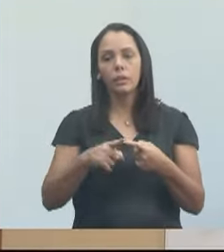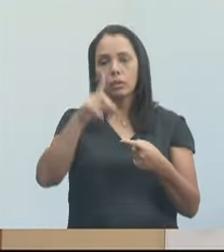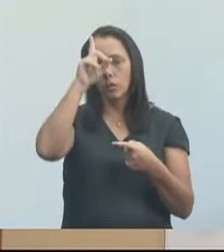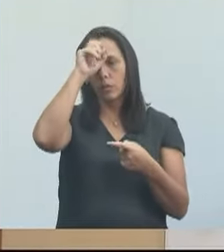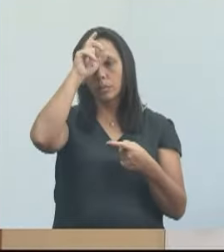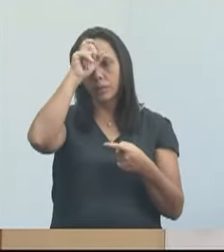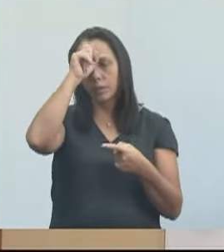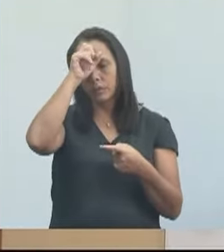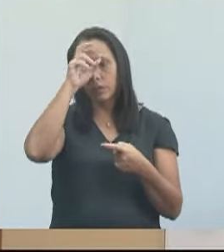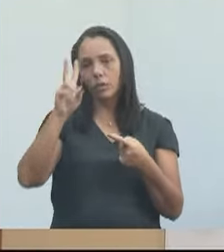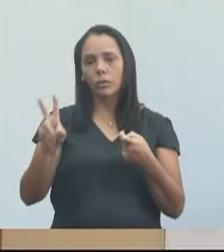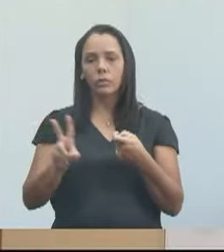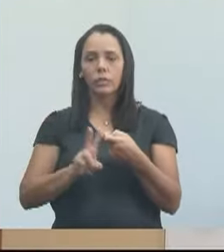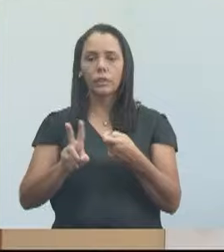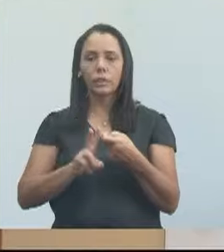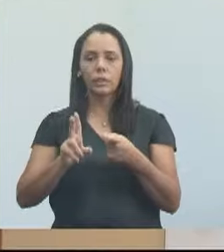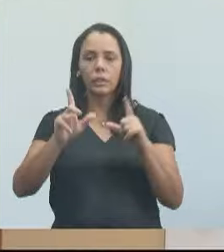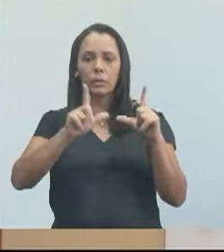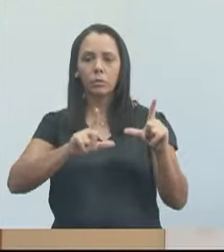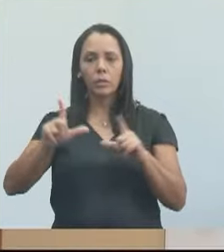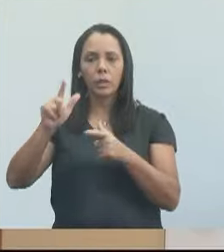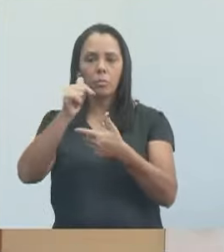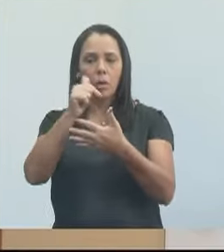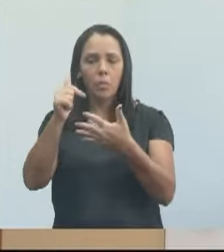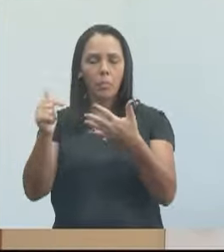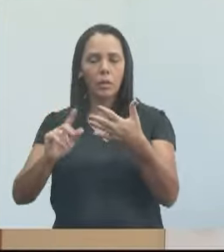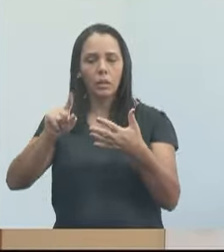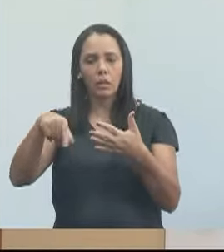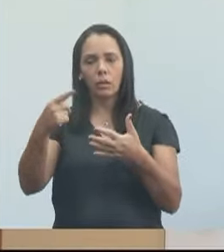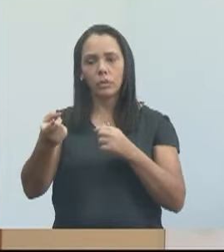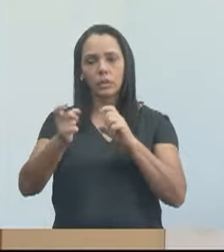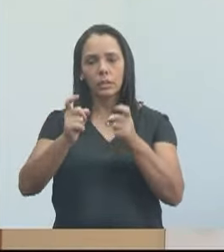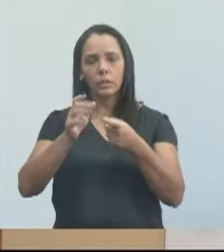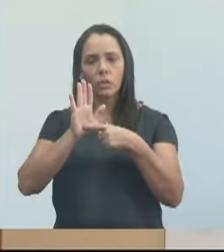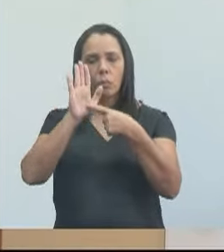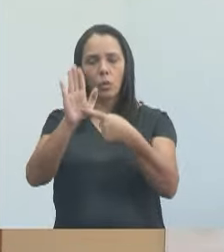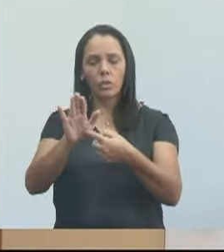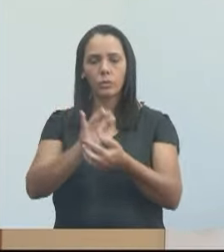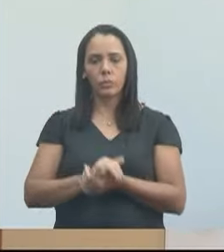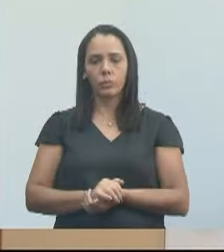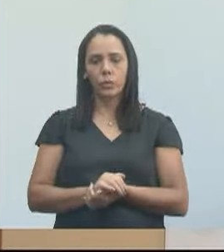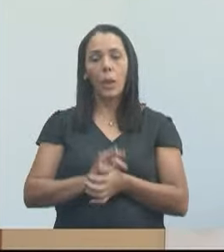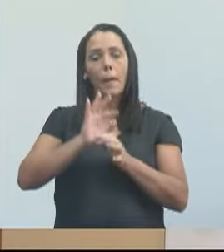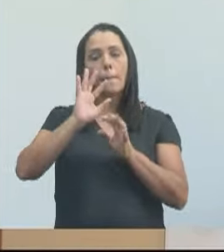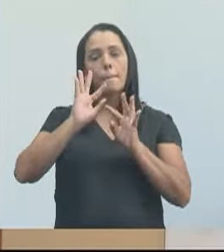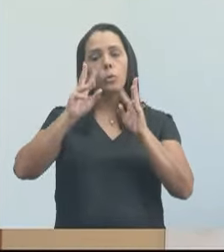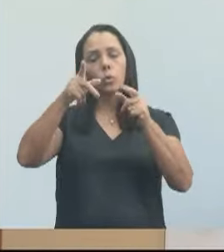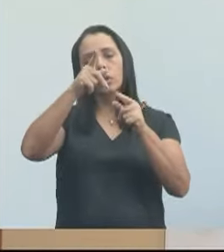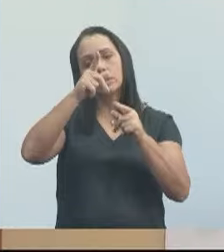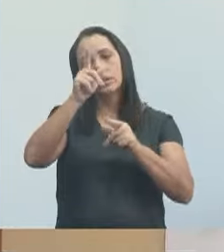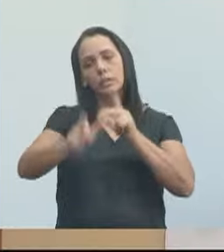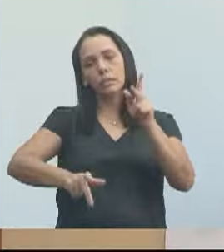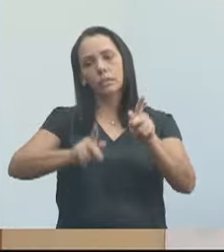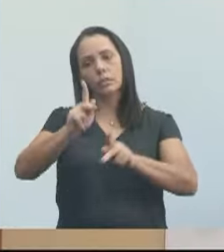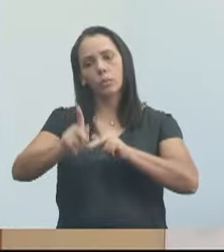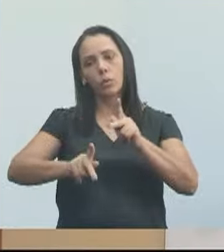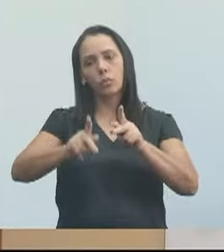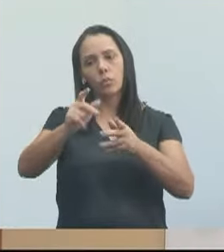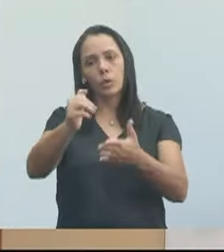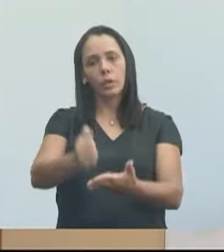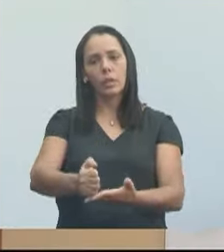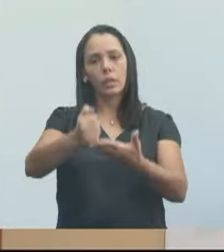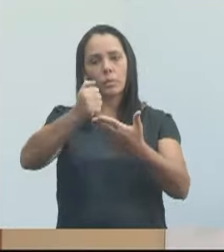plaquinha e tudo mais, tá? Eu agradeço o apoio de todas as pessoas que mandam mensagens de carinho, em agradecimento, são